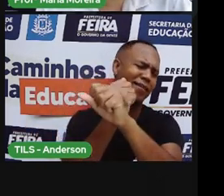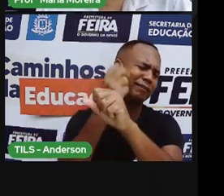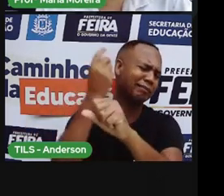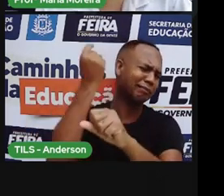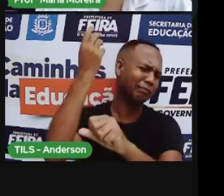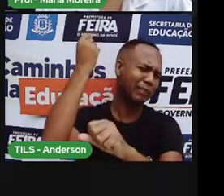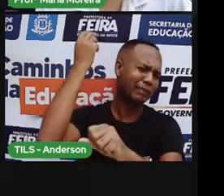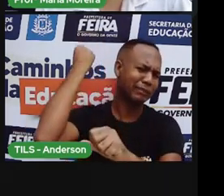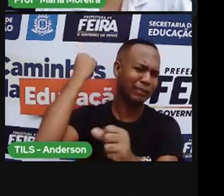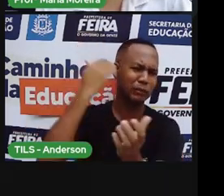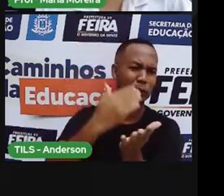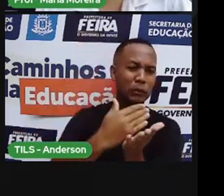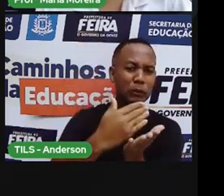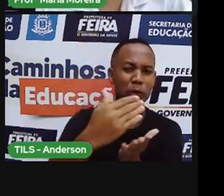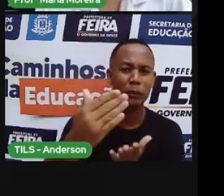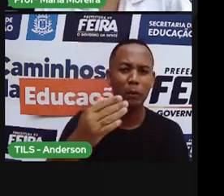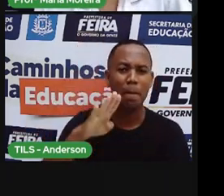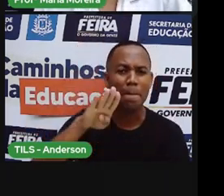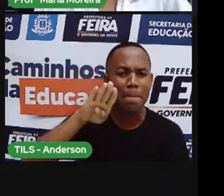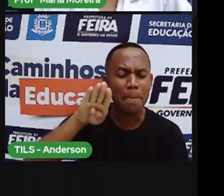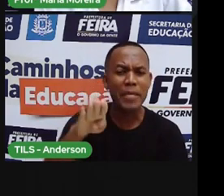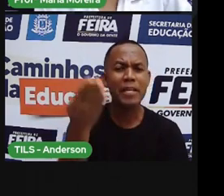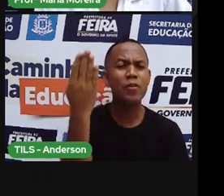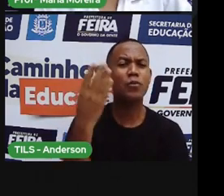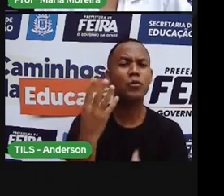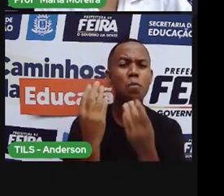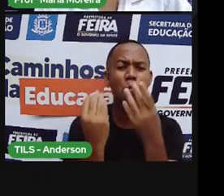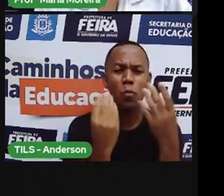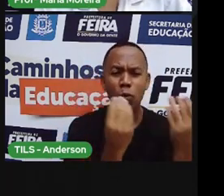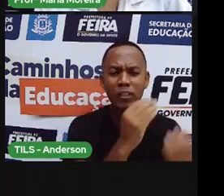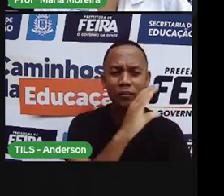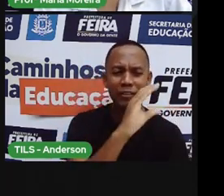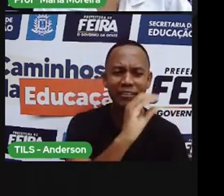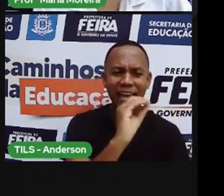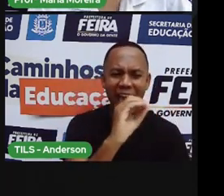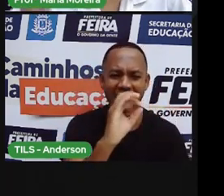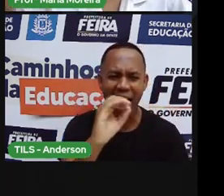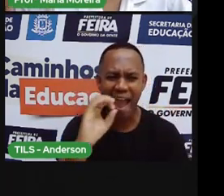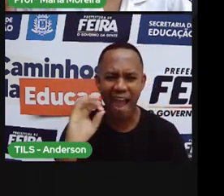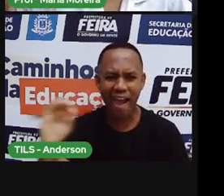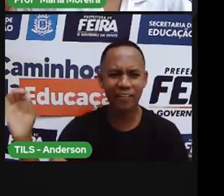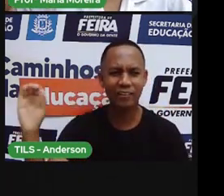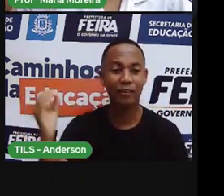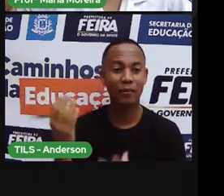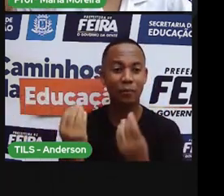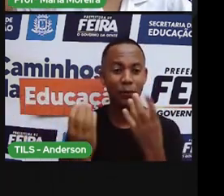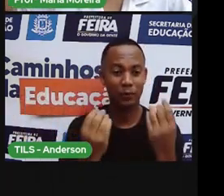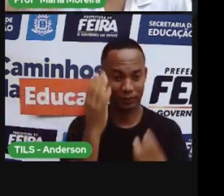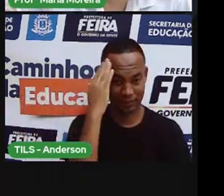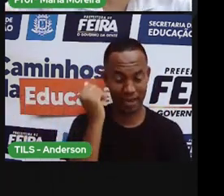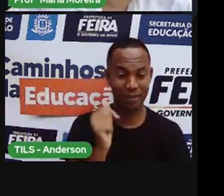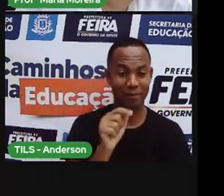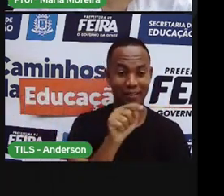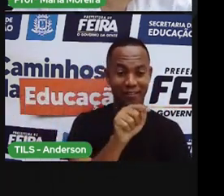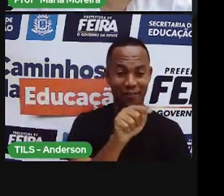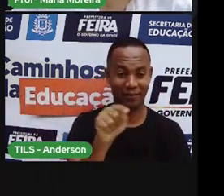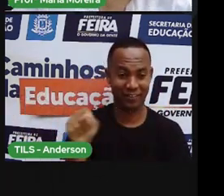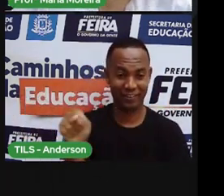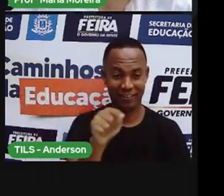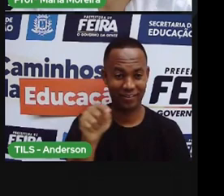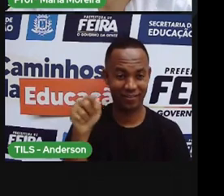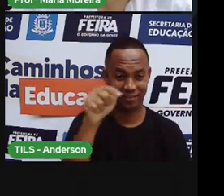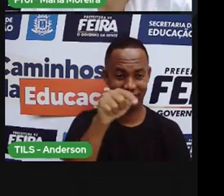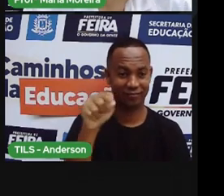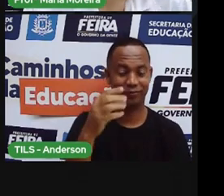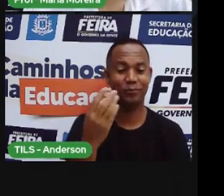tempo? Bilhões? Quantos zeros tem um bilhão? Você sabe? Se sabe, ó, onde é que coloca? Aqui